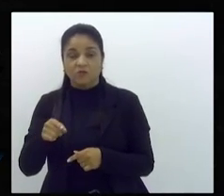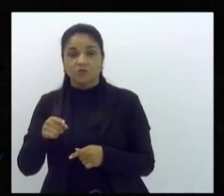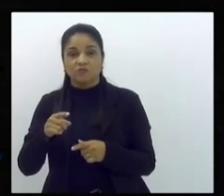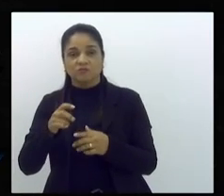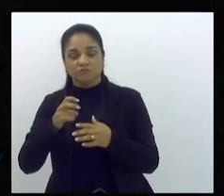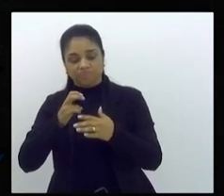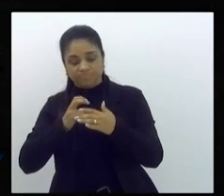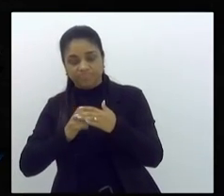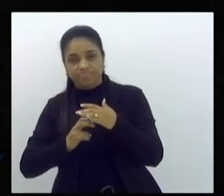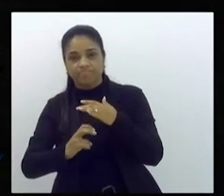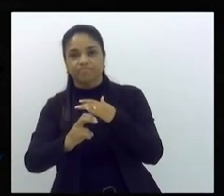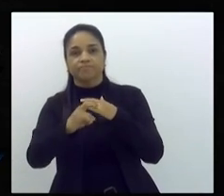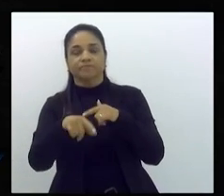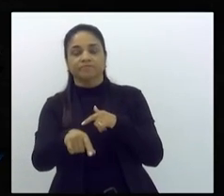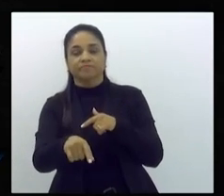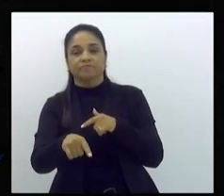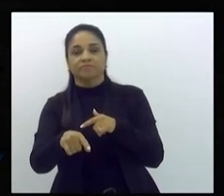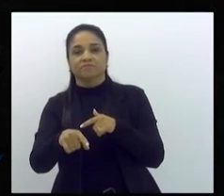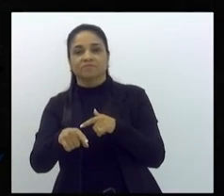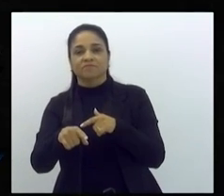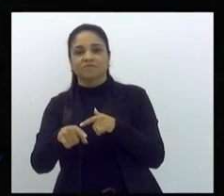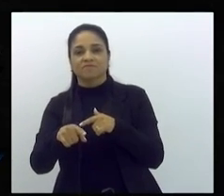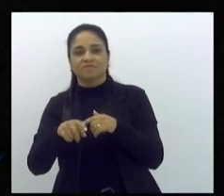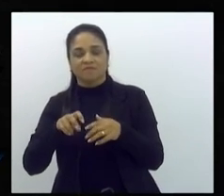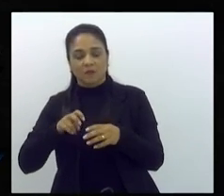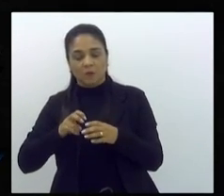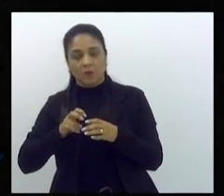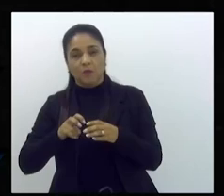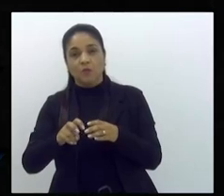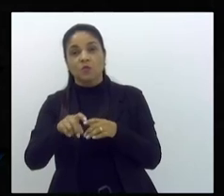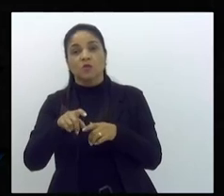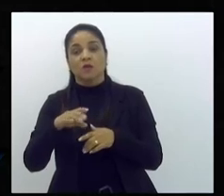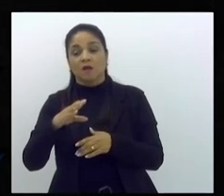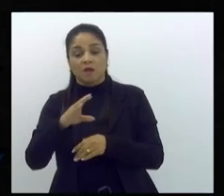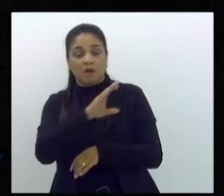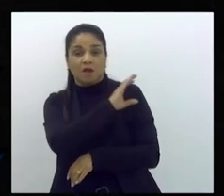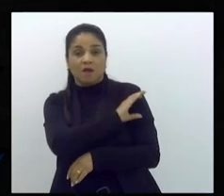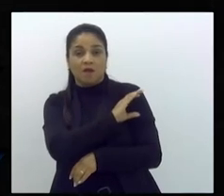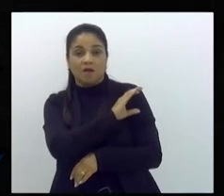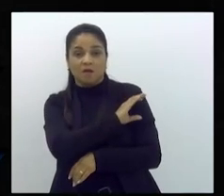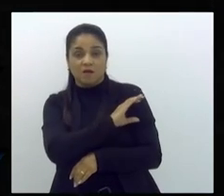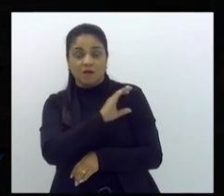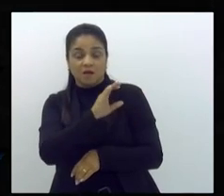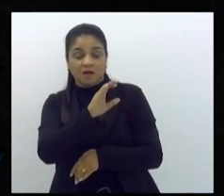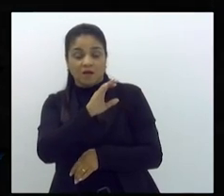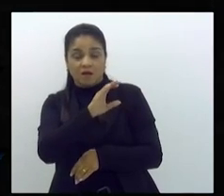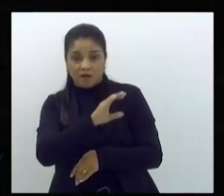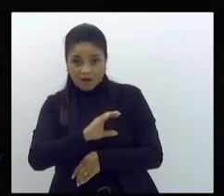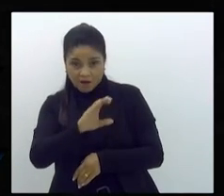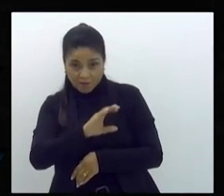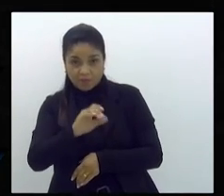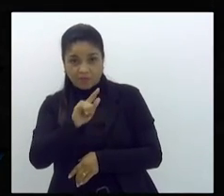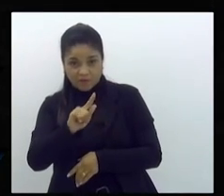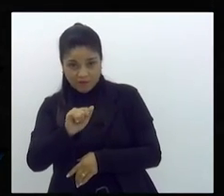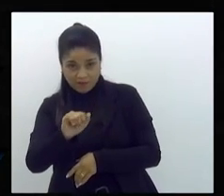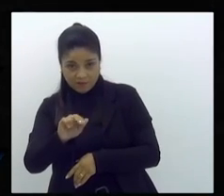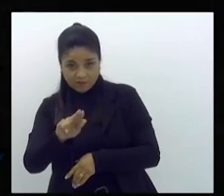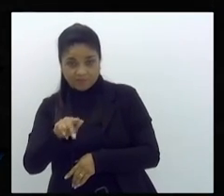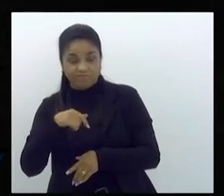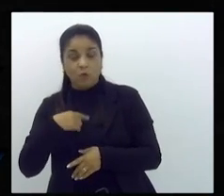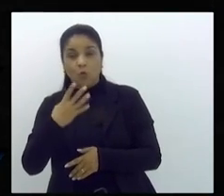no bairro de Campo Grande o mais populoso do país com mais de 400 mil habitantes